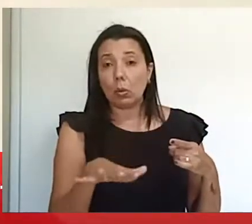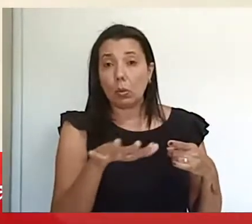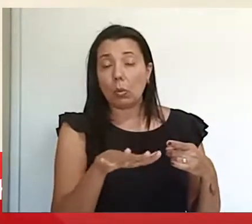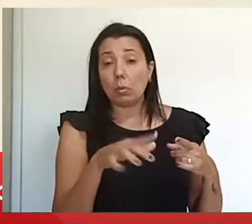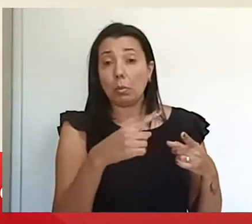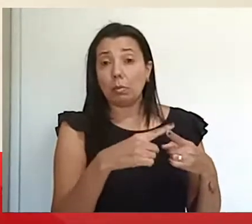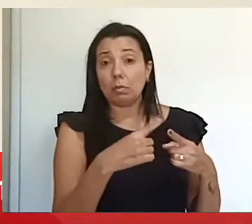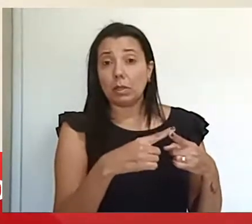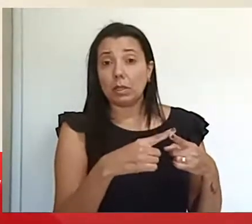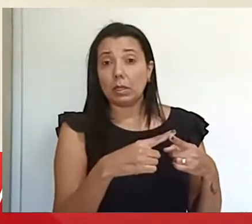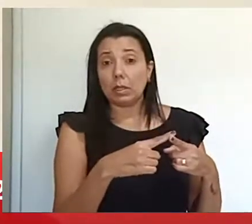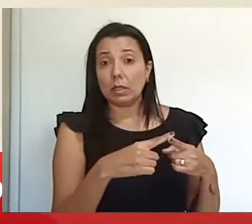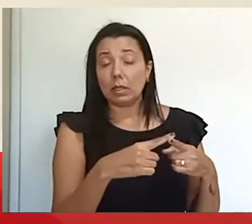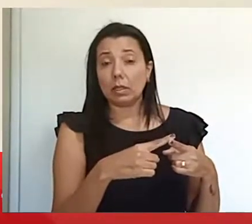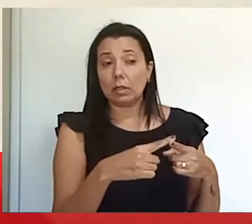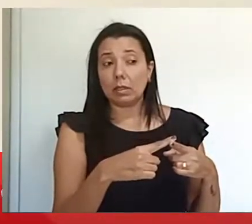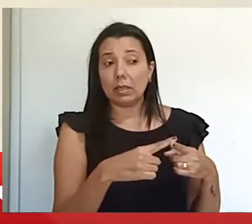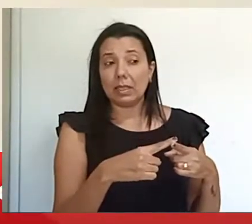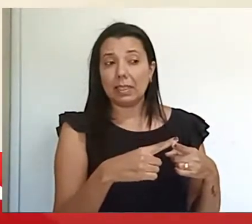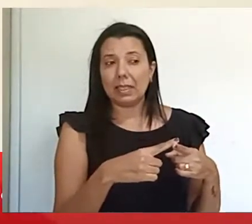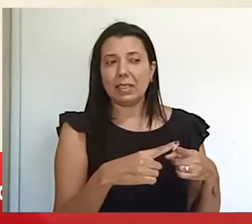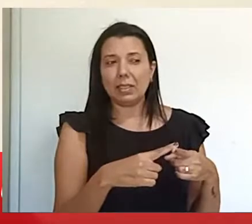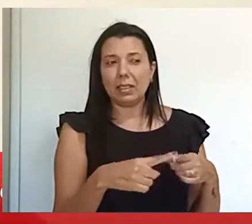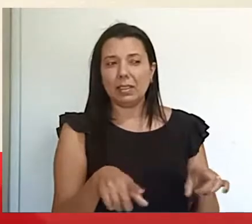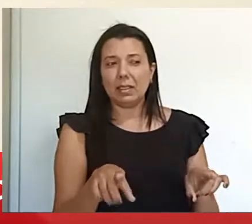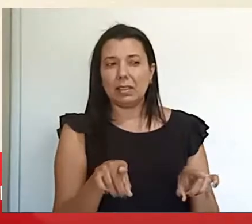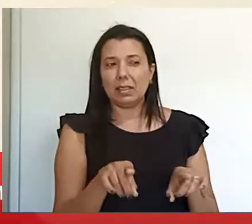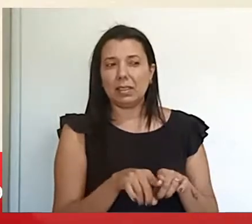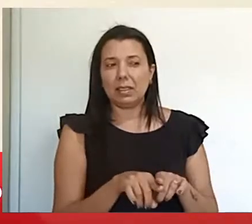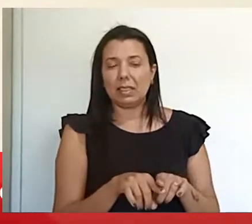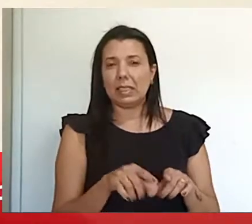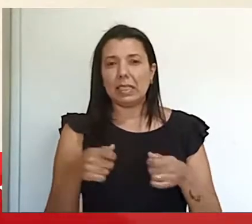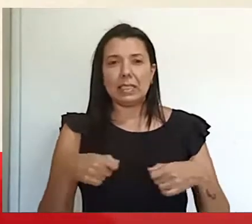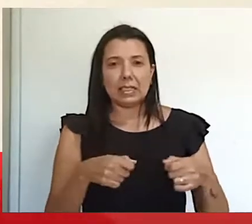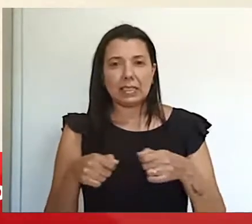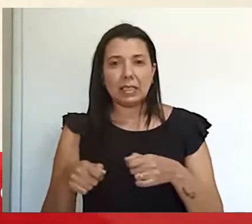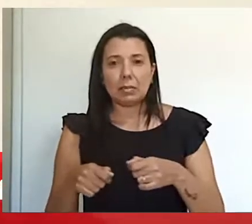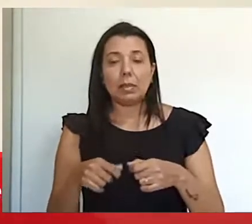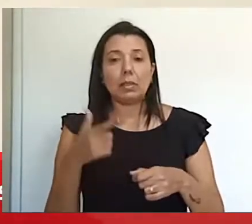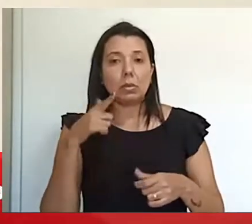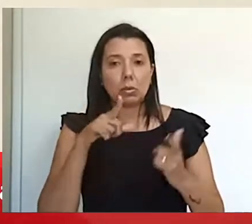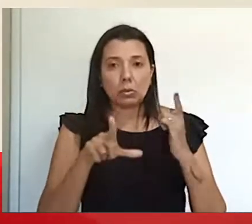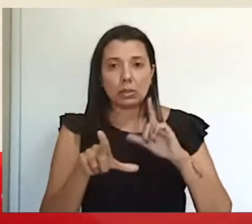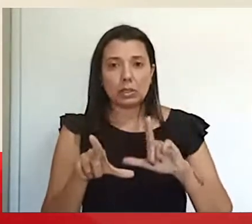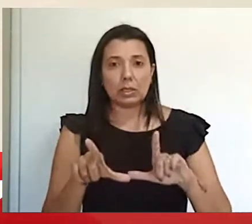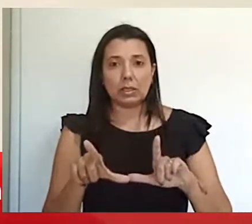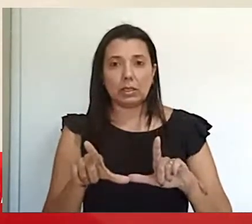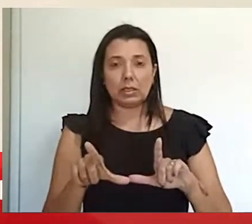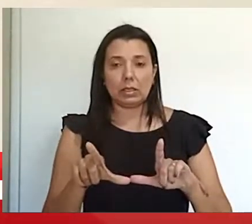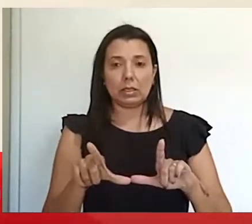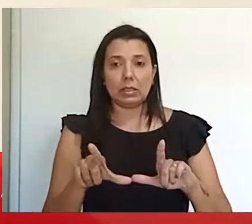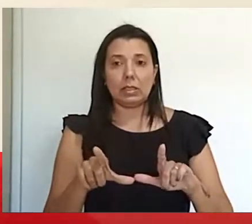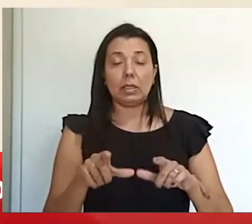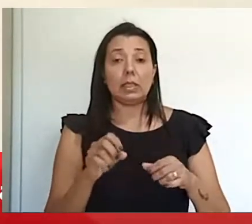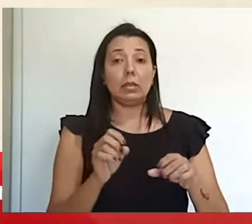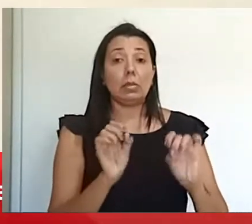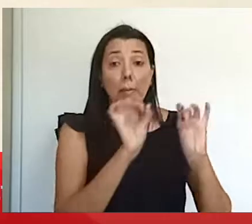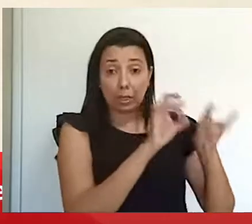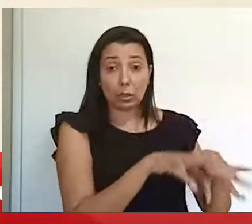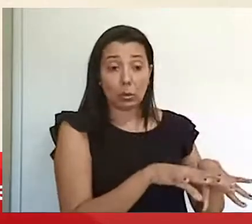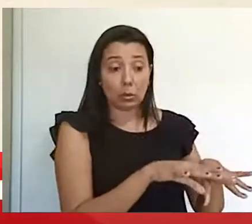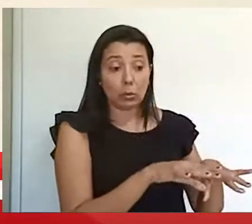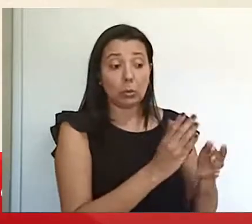consegue atingir as ferramentas necessárias para poder acompanhar, a evasão acaba sendo